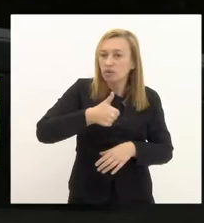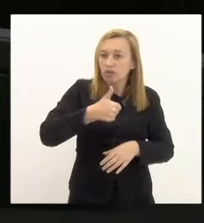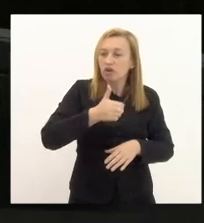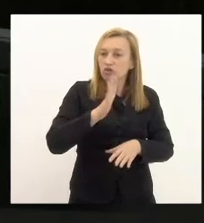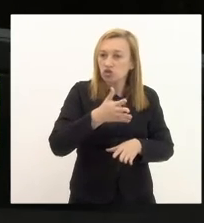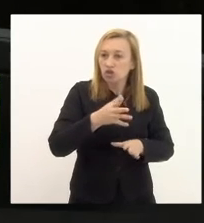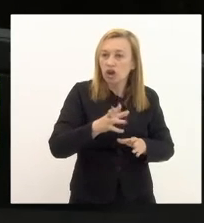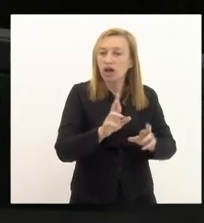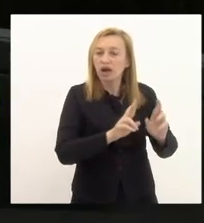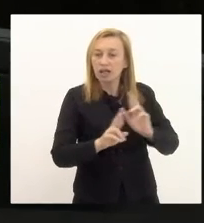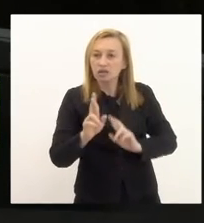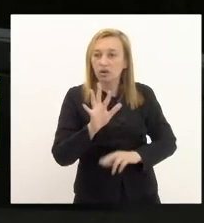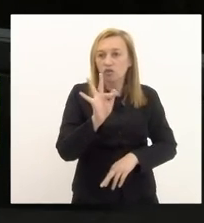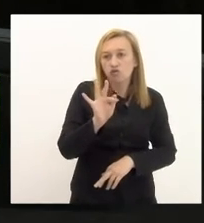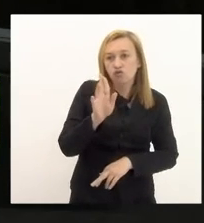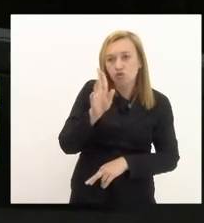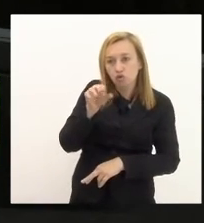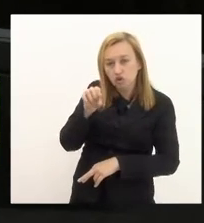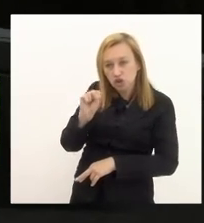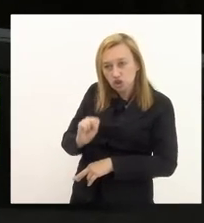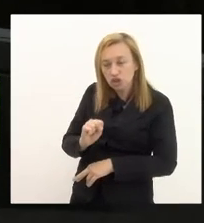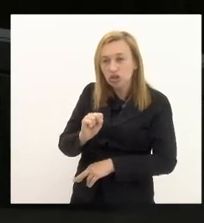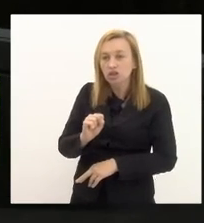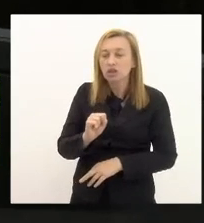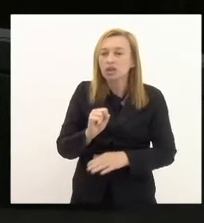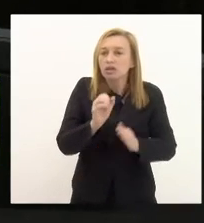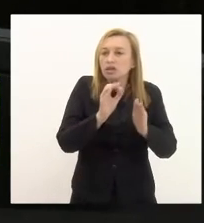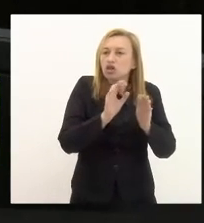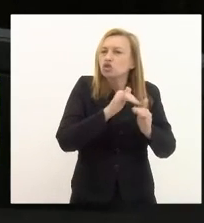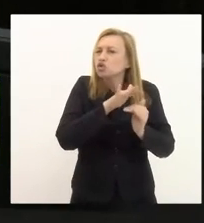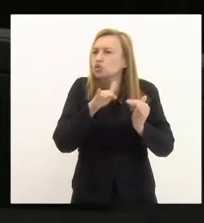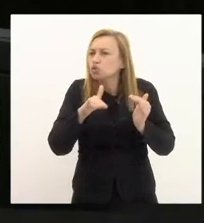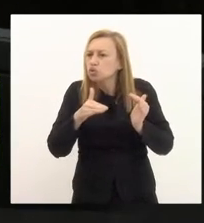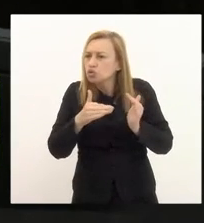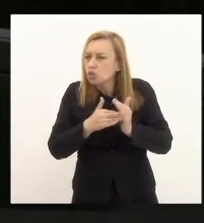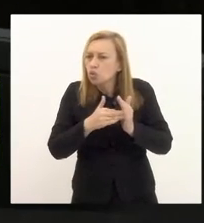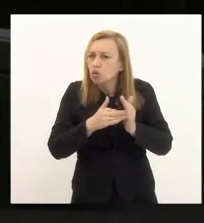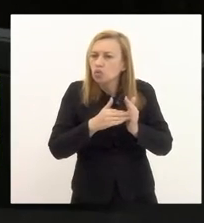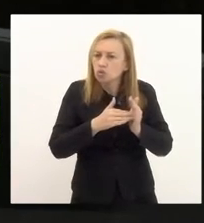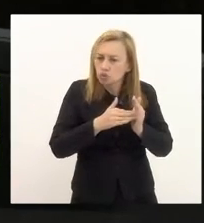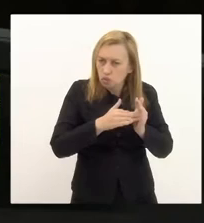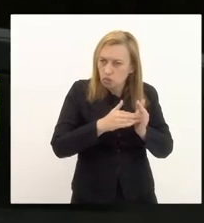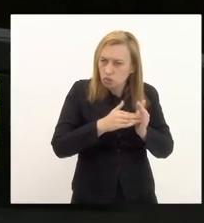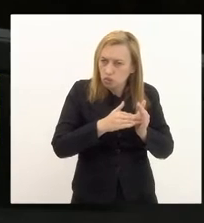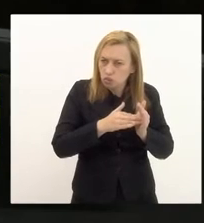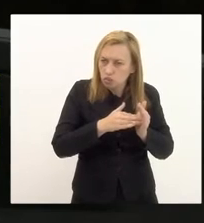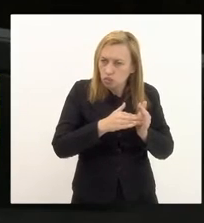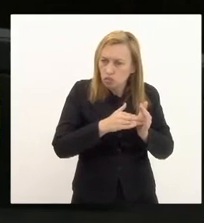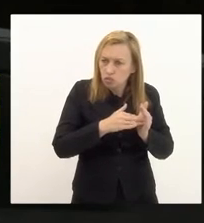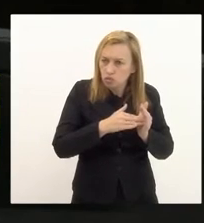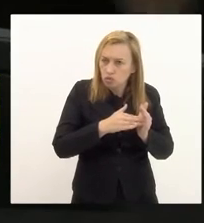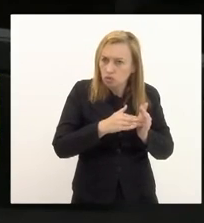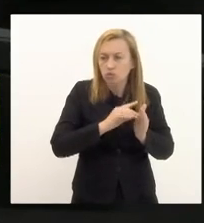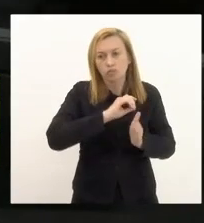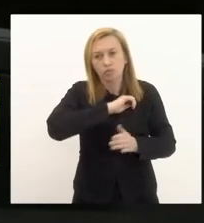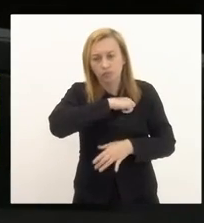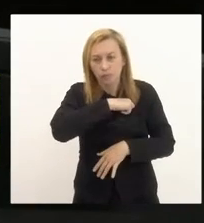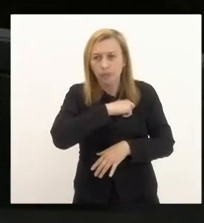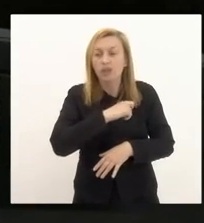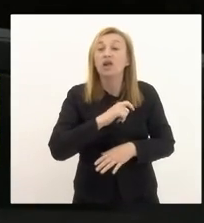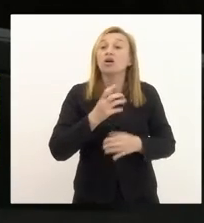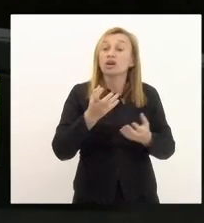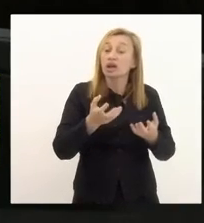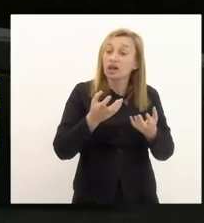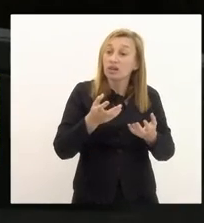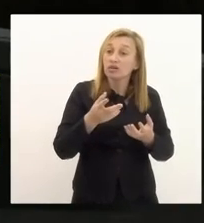ar com relação ao funds e faremos isso para todos os incentivos e o que a gente tá